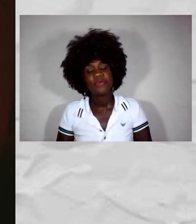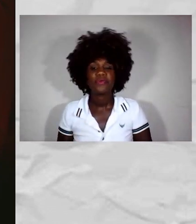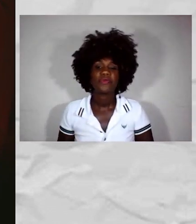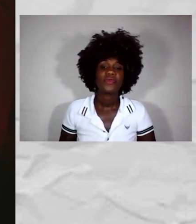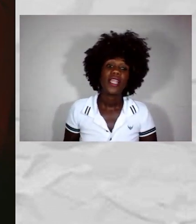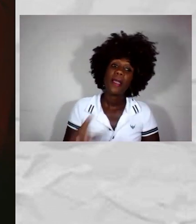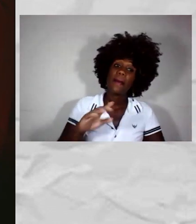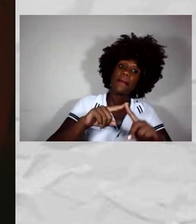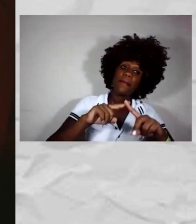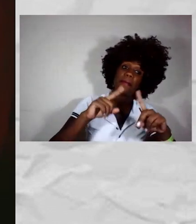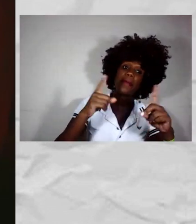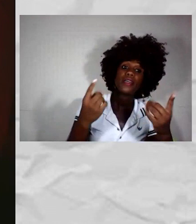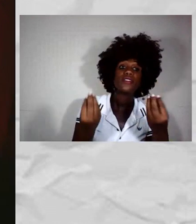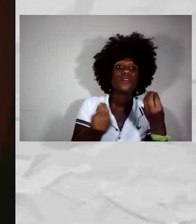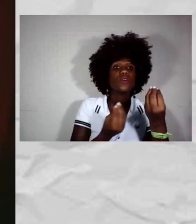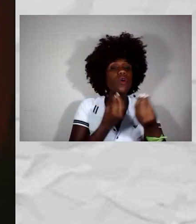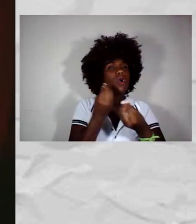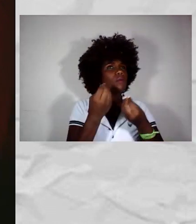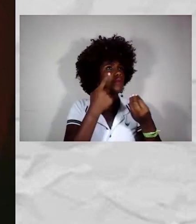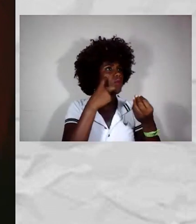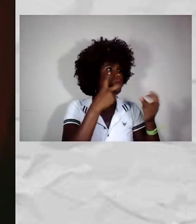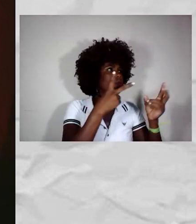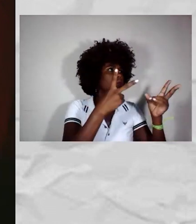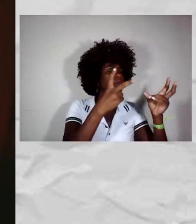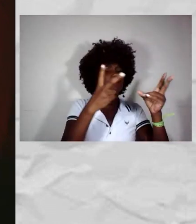Mas como então vigiar-se nessa